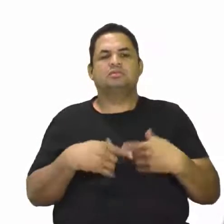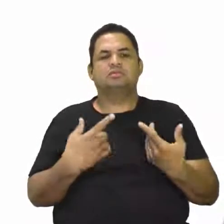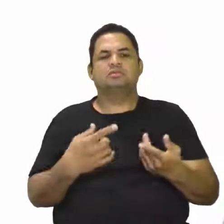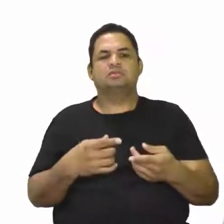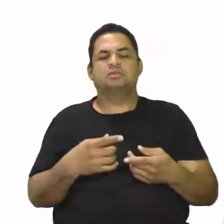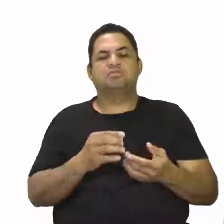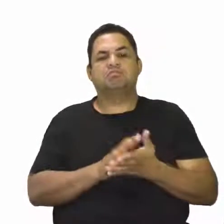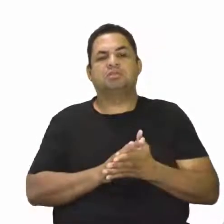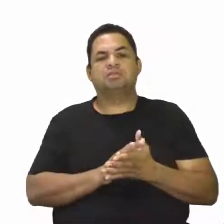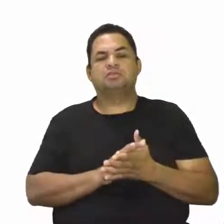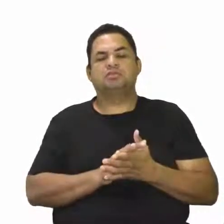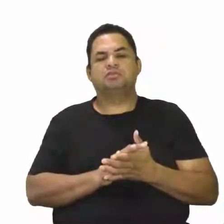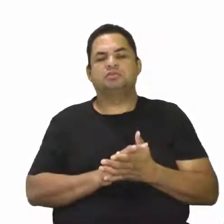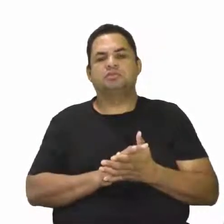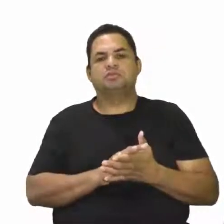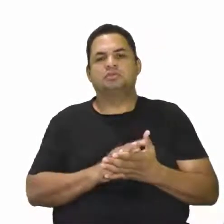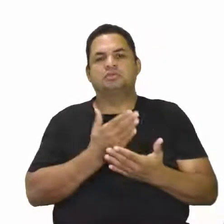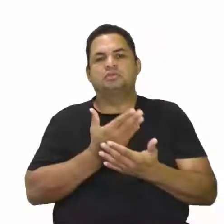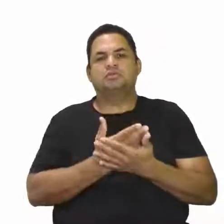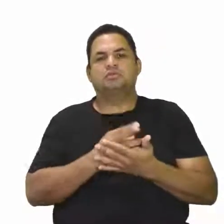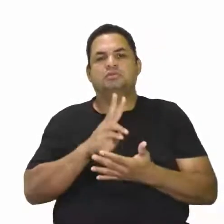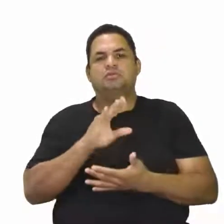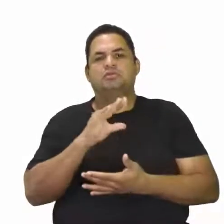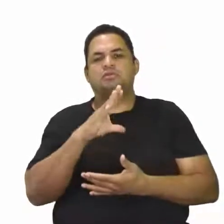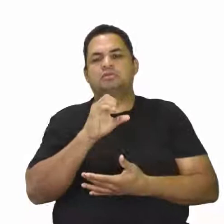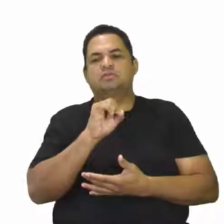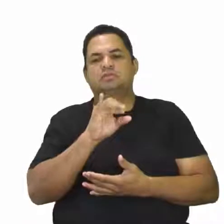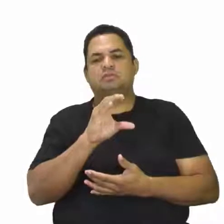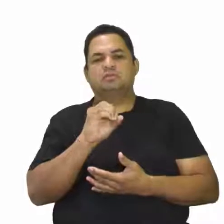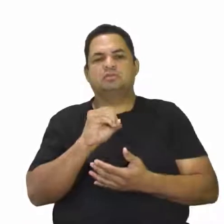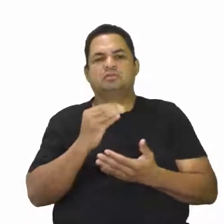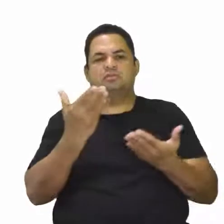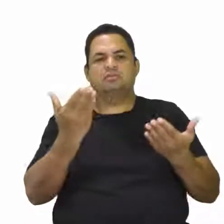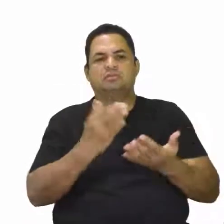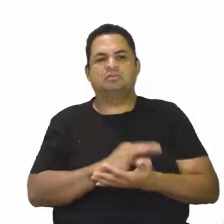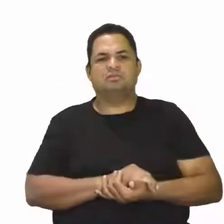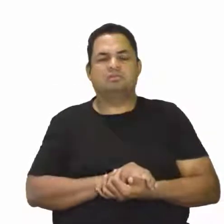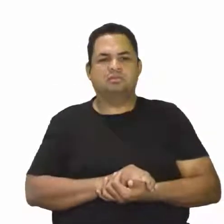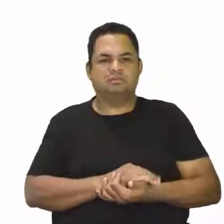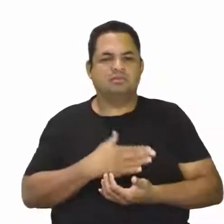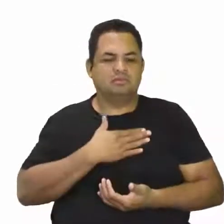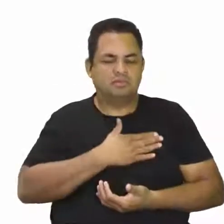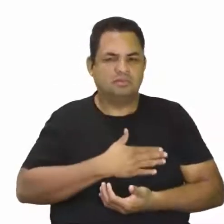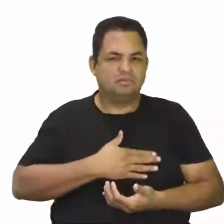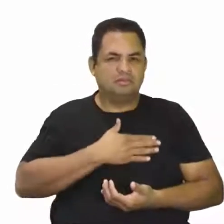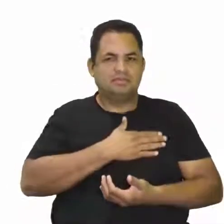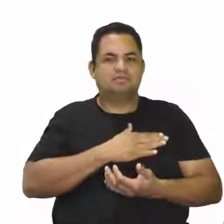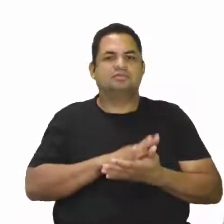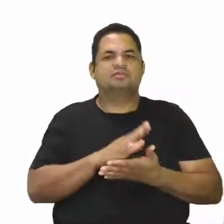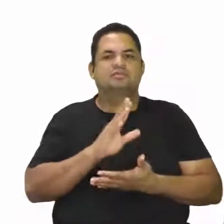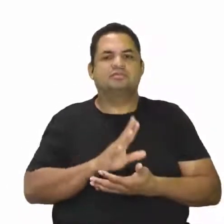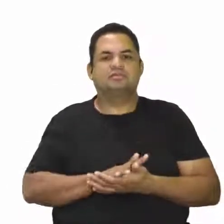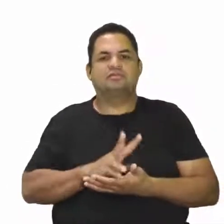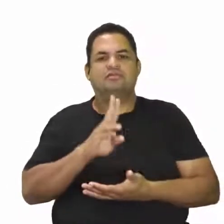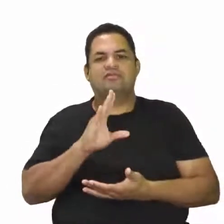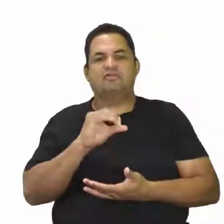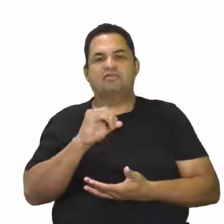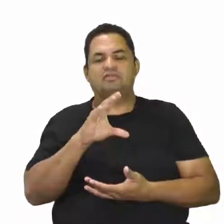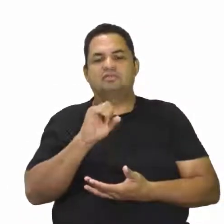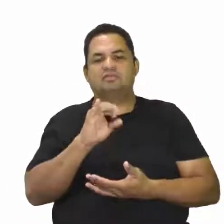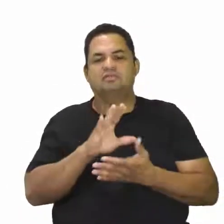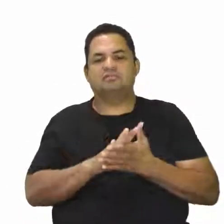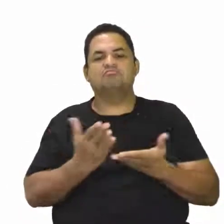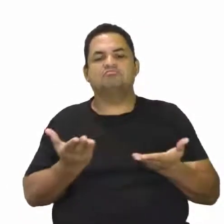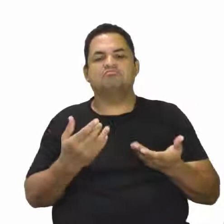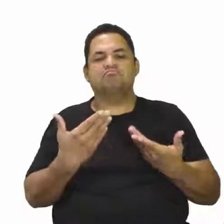estudamos o vosseu. Olha lá. O preferido da Ila. Eu gosto bastante do vosseu. Eu queria que tivesse na